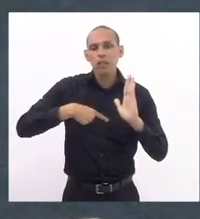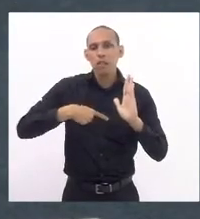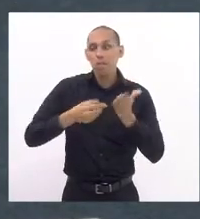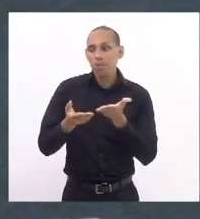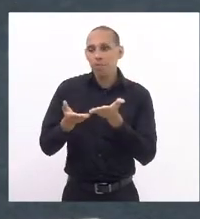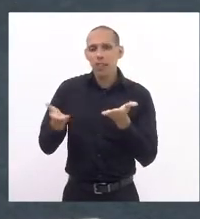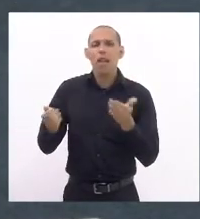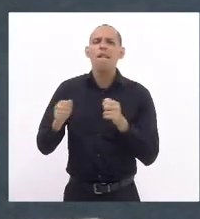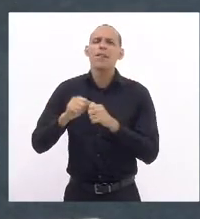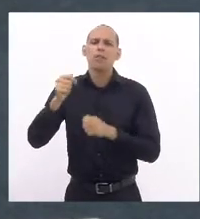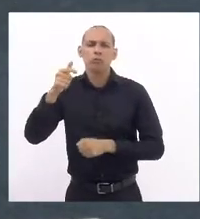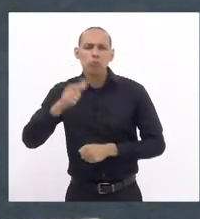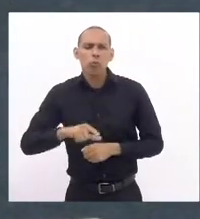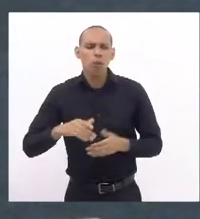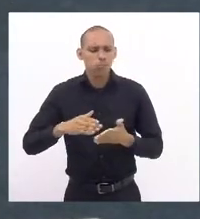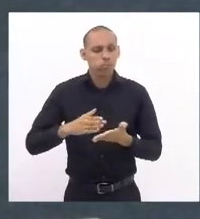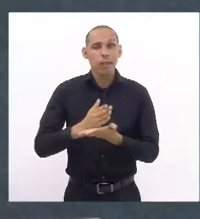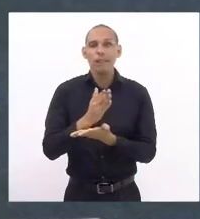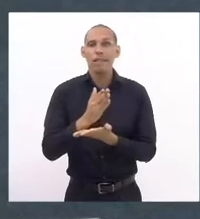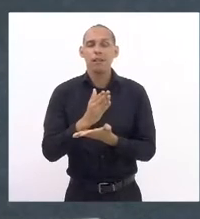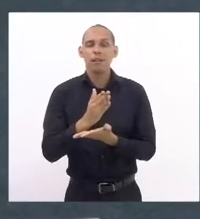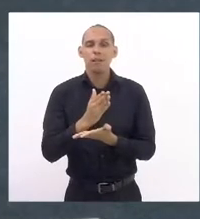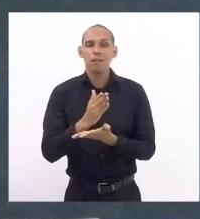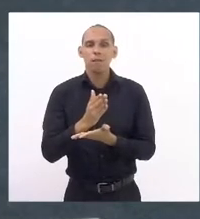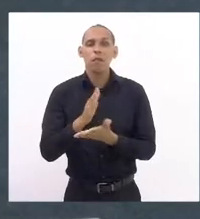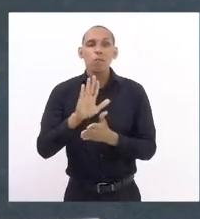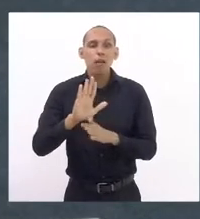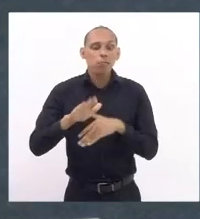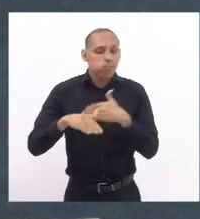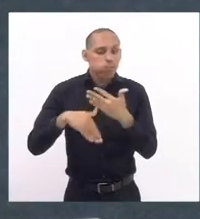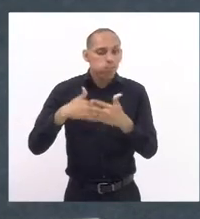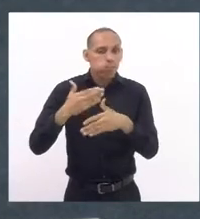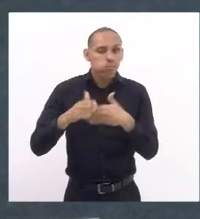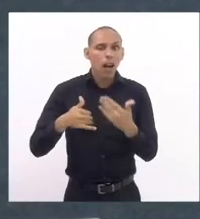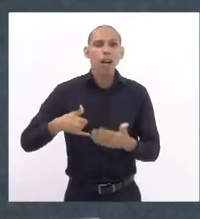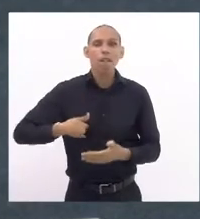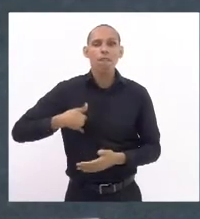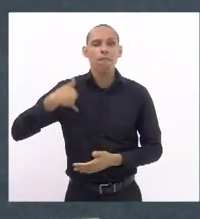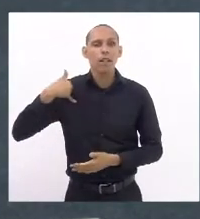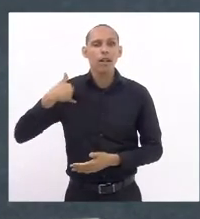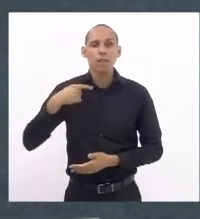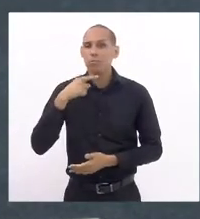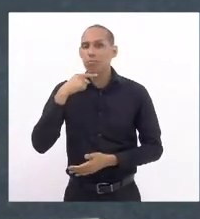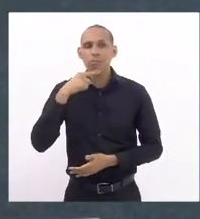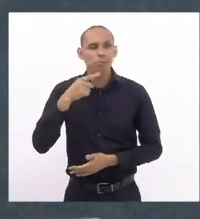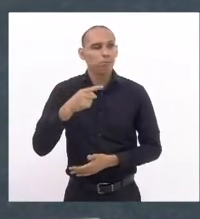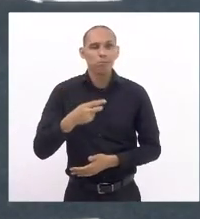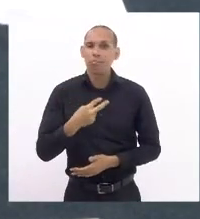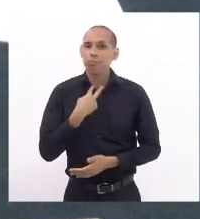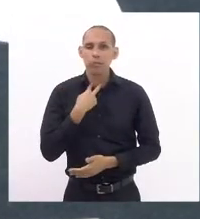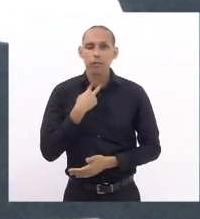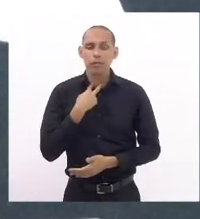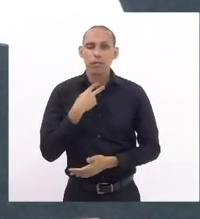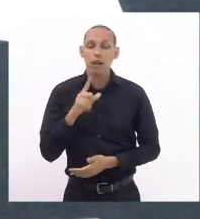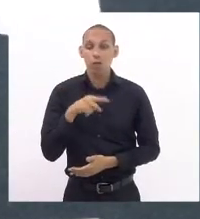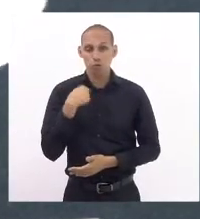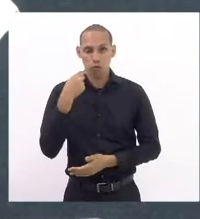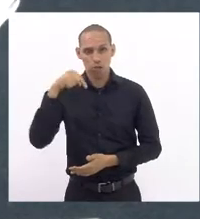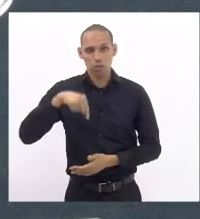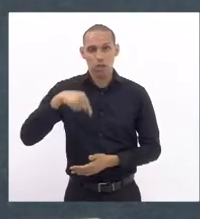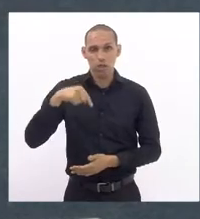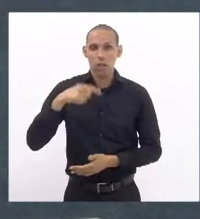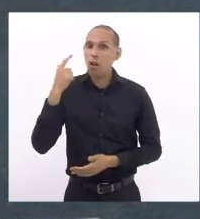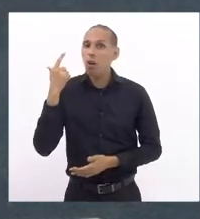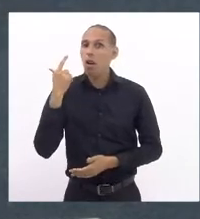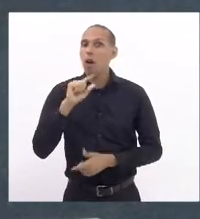eles fizeram de novo, foram aprovados, e no final estavam com a idade ultrapassada. Nós aqui dentro